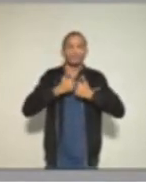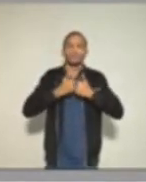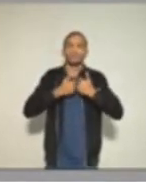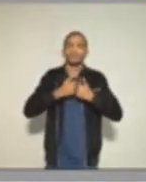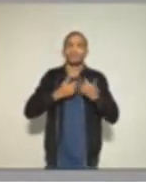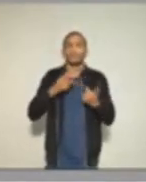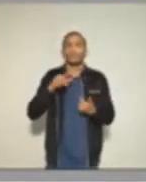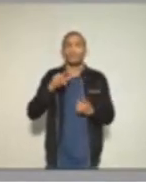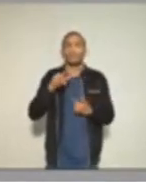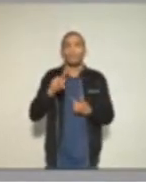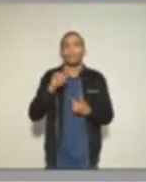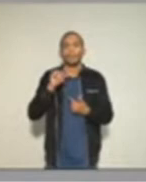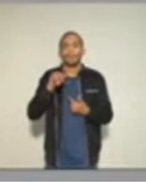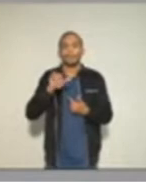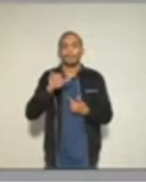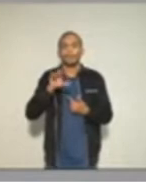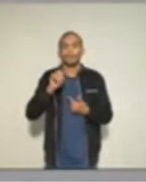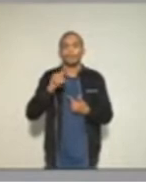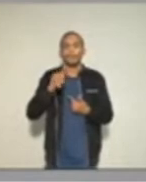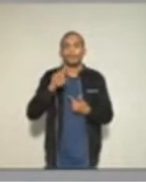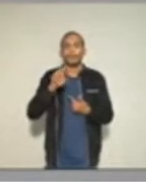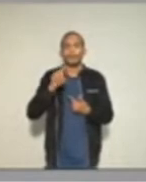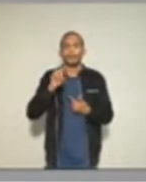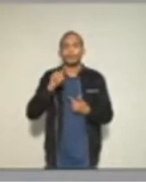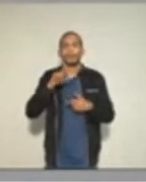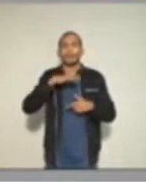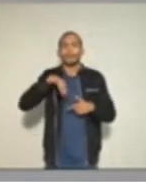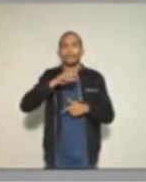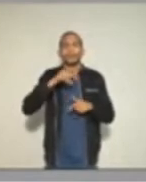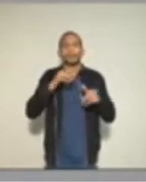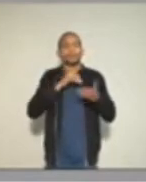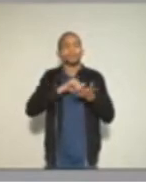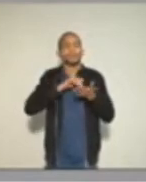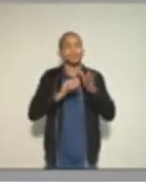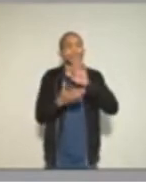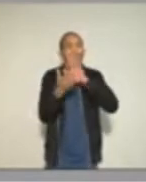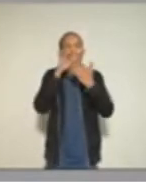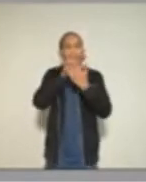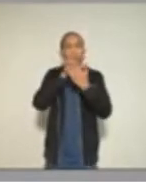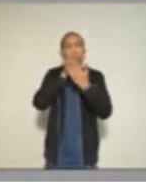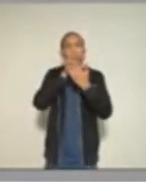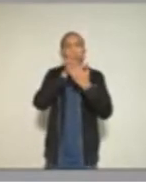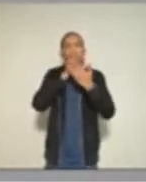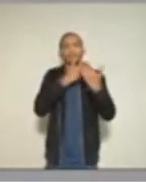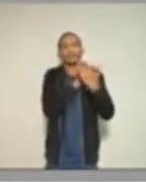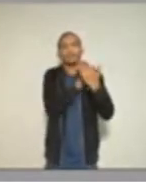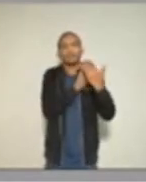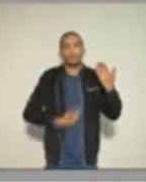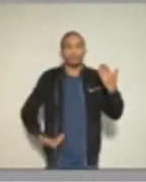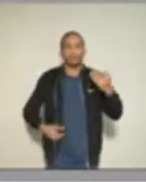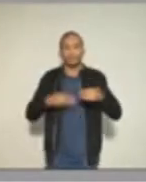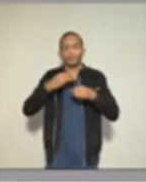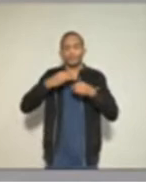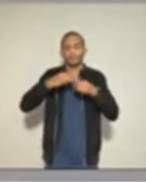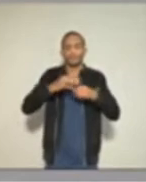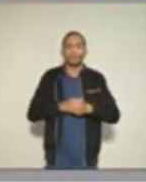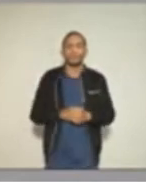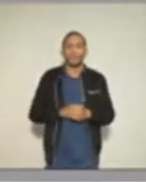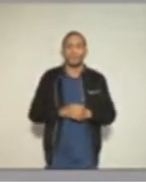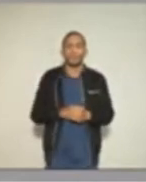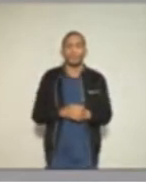Pinheiro Pedro, nosso secretário executivo de Mudanças Climáticas da Secretaria de Governo Municipal.